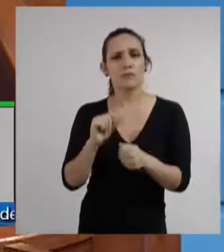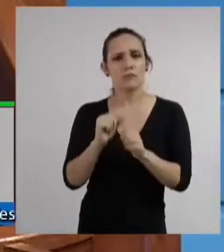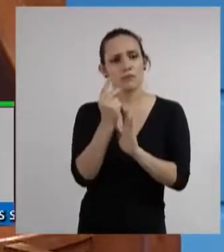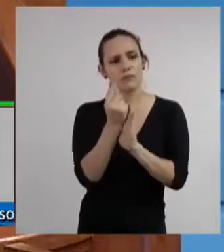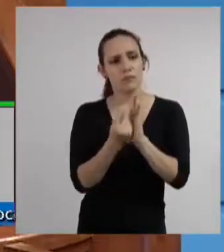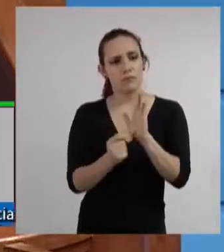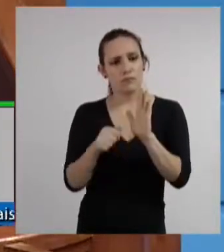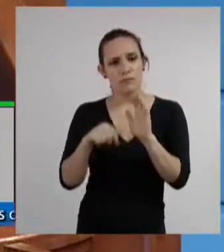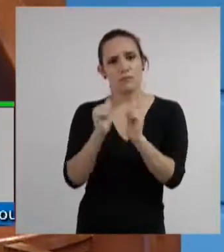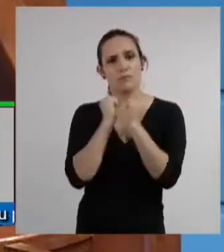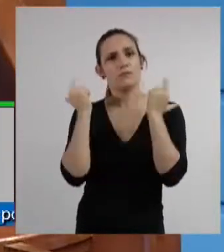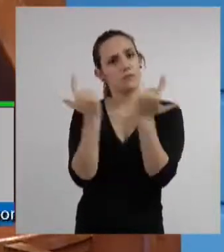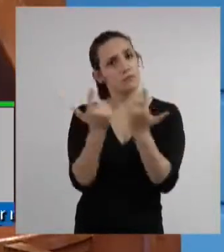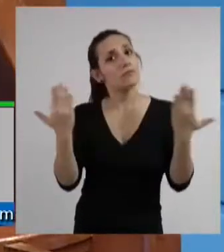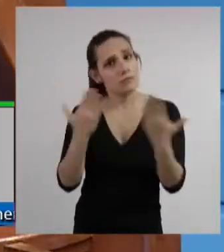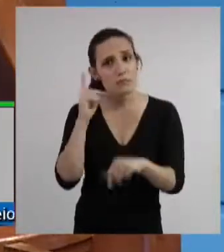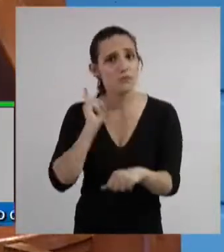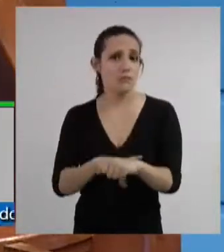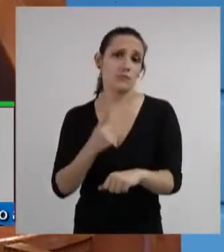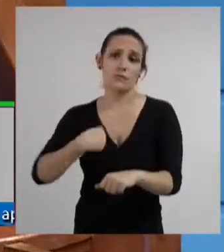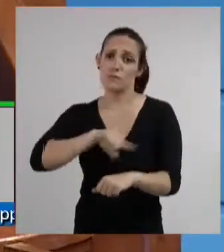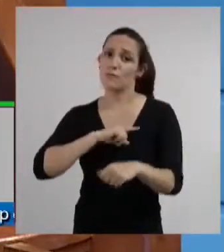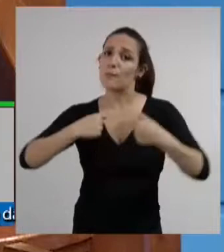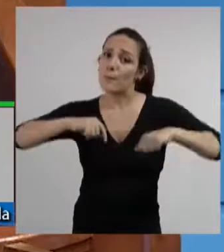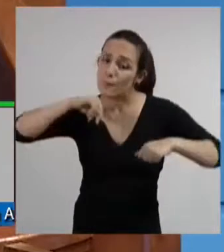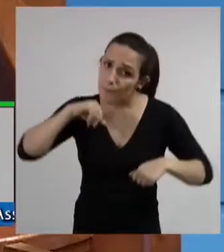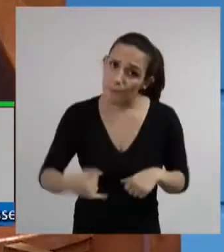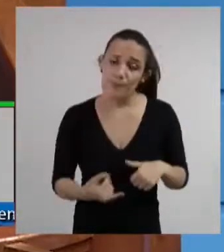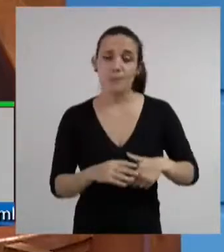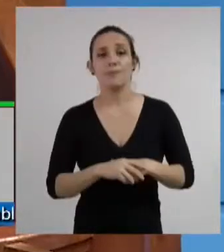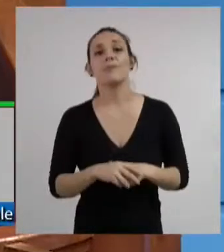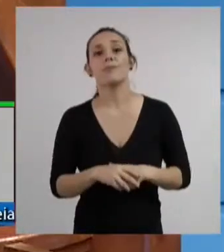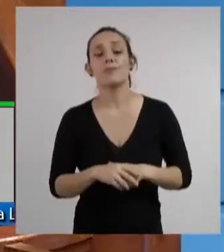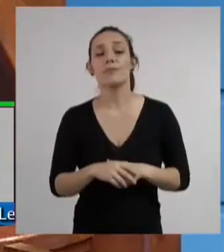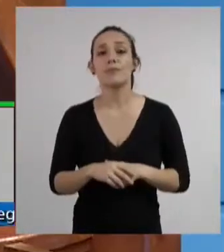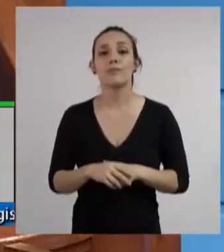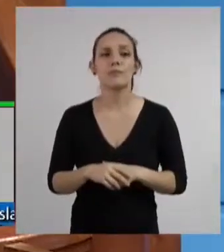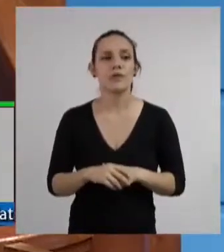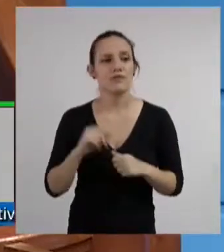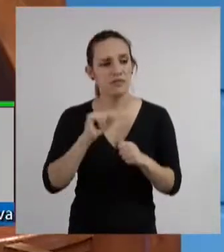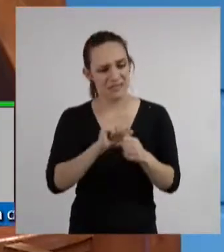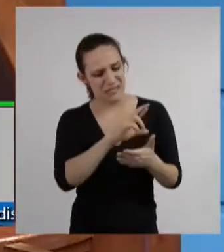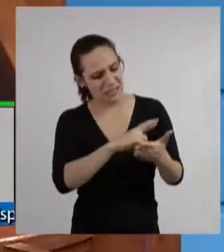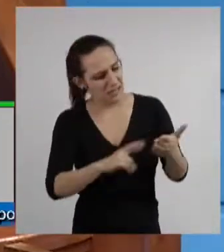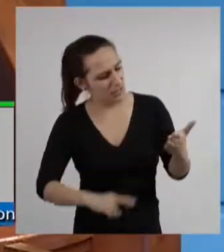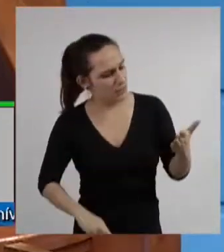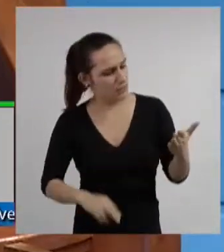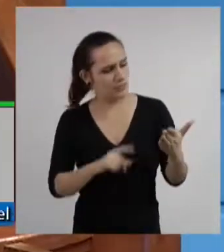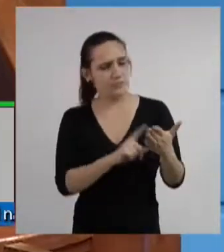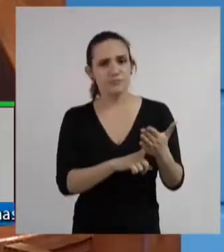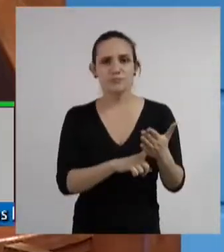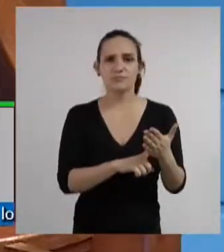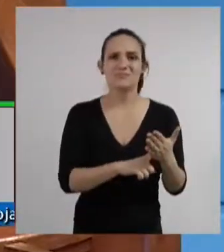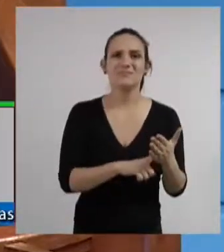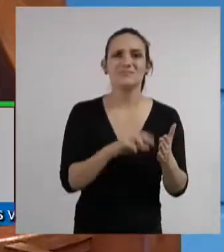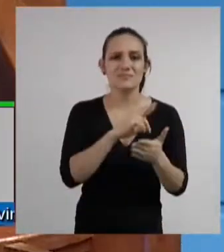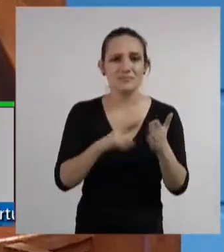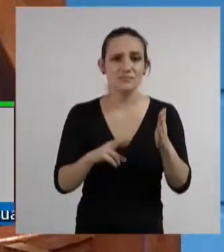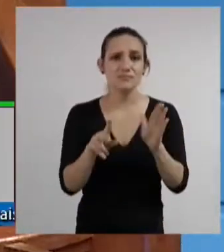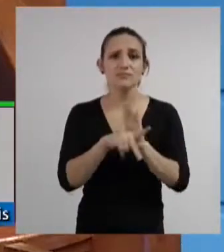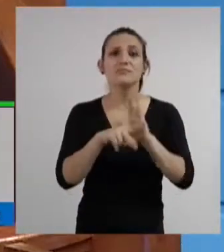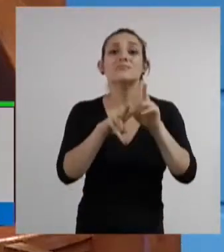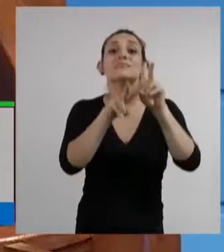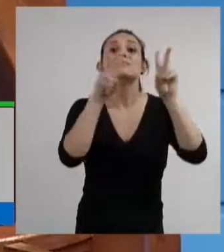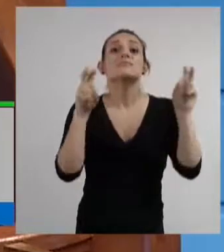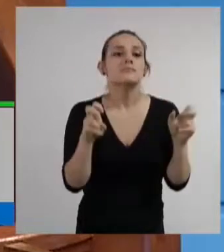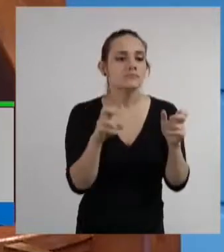casa, era esse momento agora, quando eu falei aqui de fazer os relatórios, os chamados relatórios setoriais.